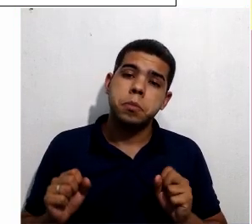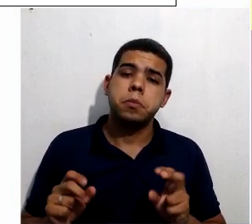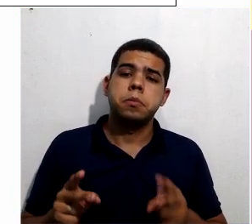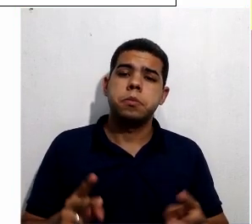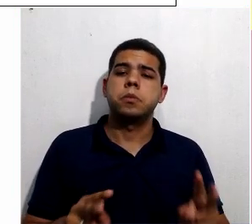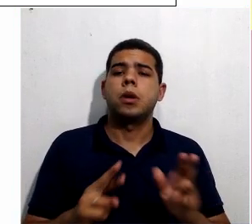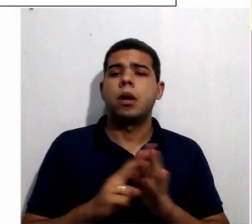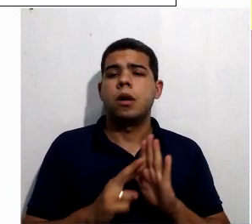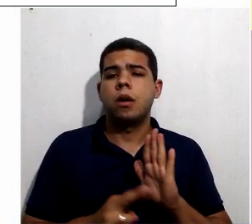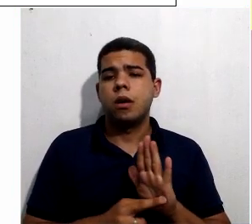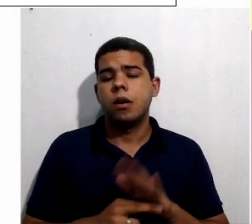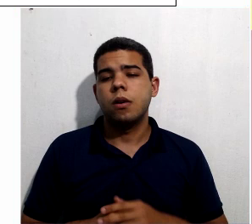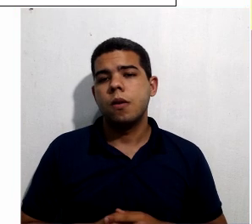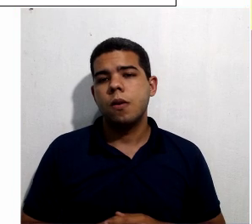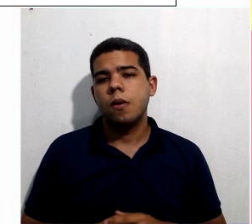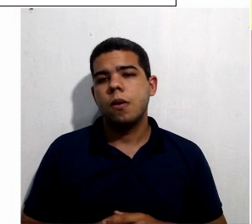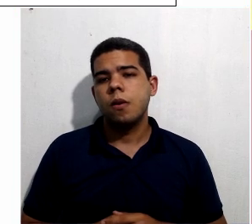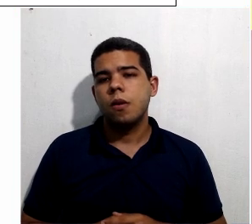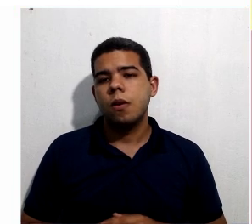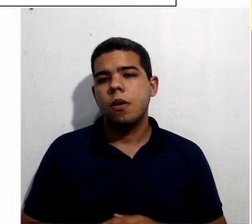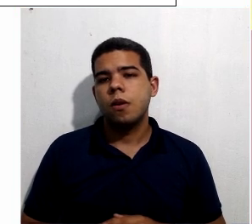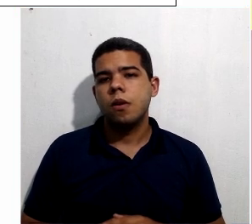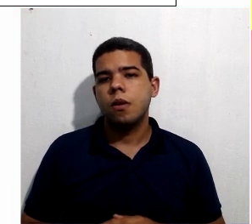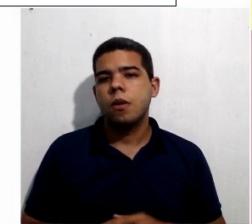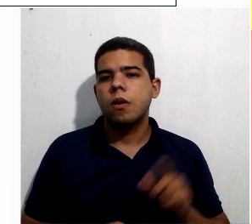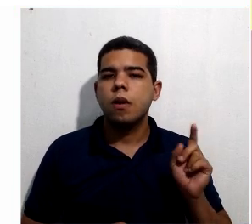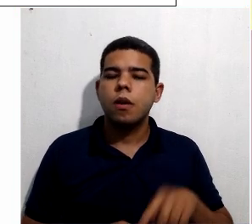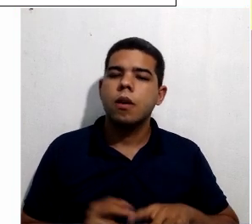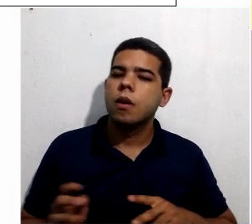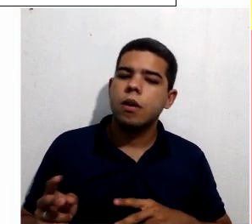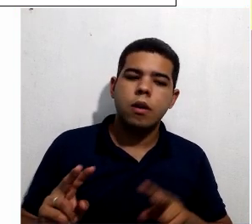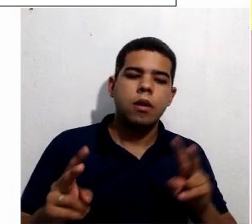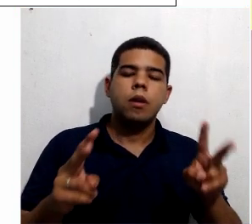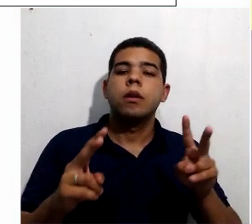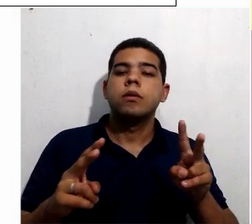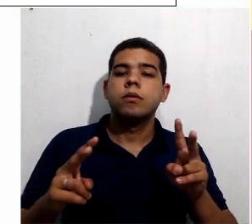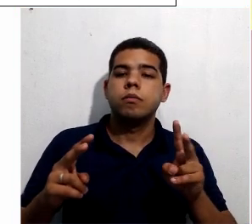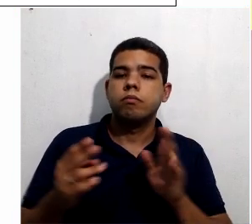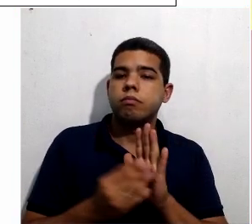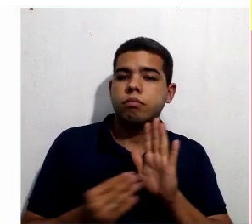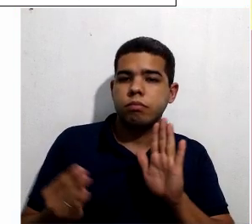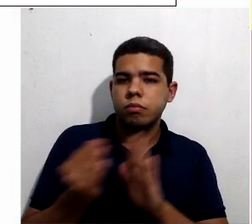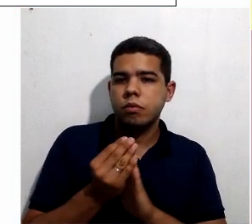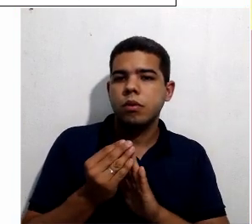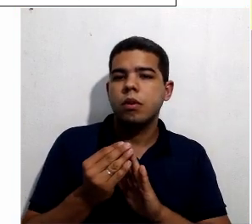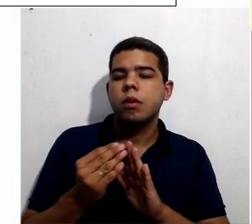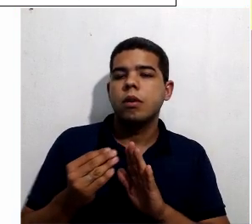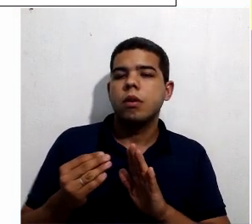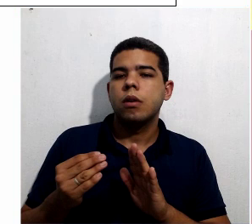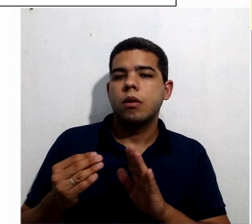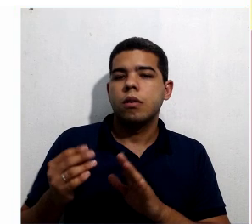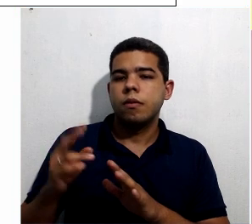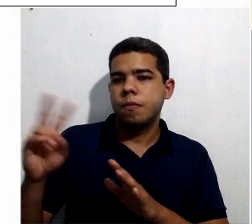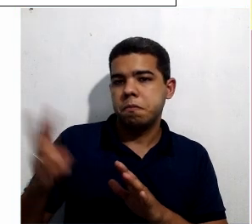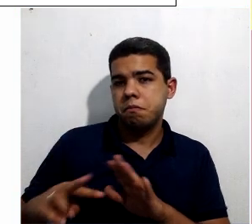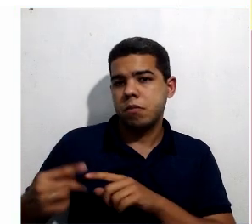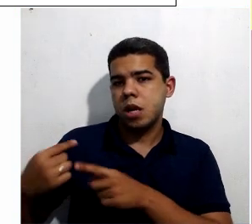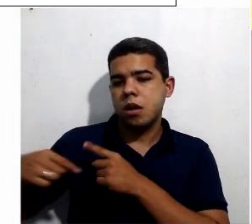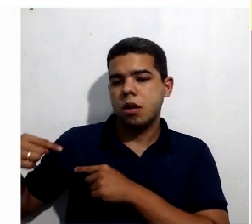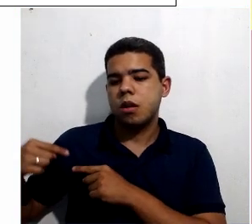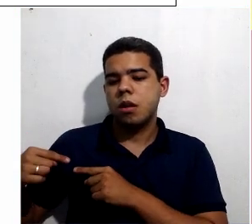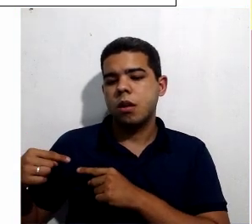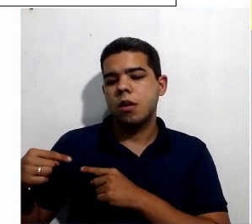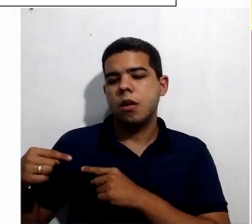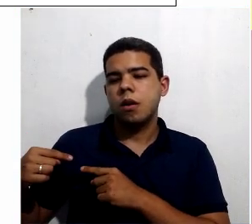dar continuidade com essa regra. É adicionar a quantidade de vezes anteriores. Se eu estou no quarto termo, eu